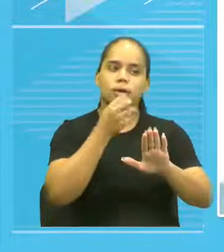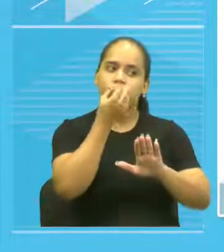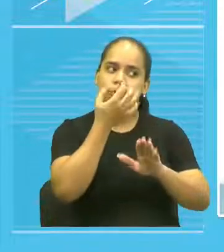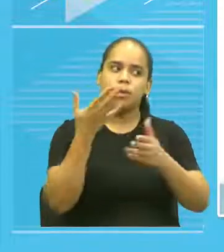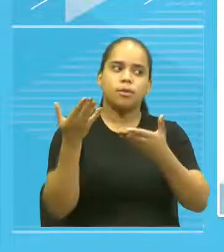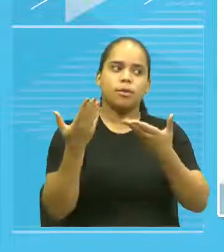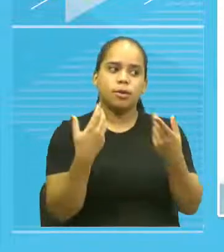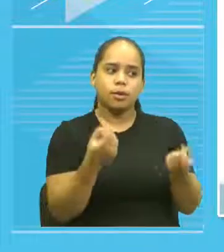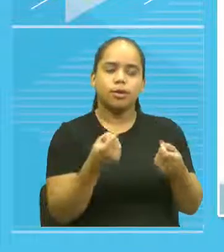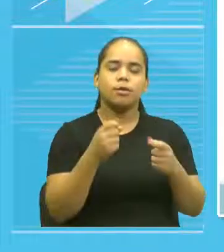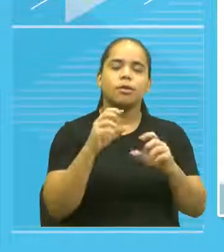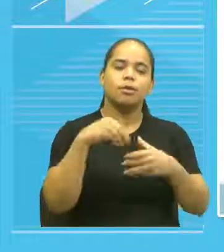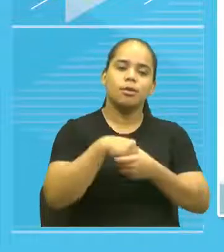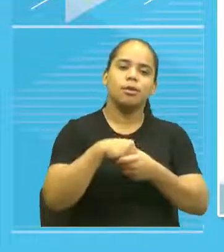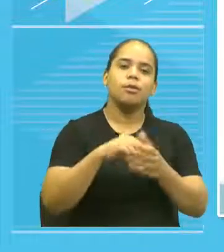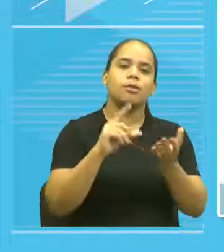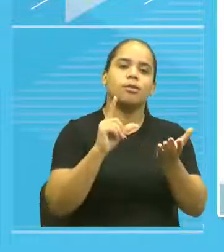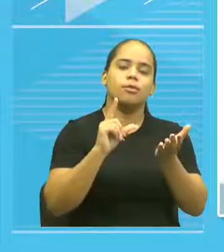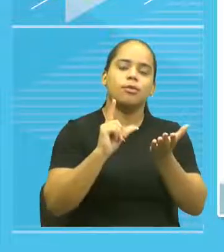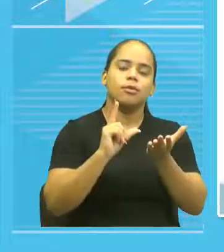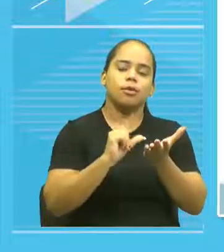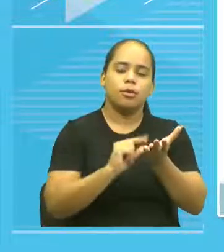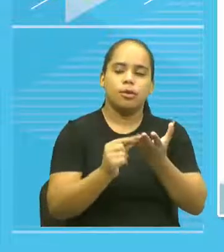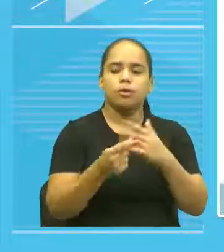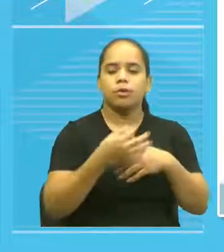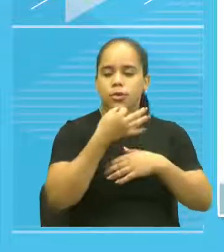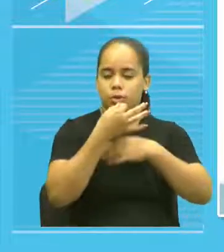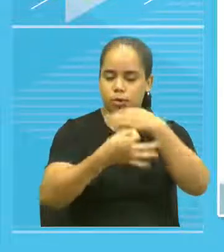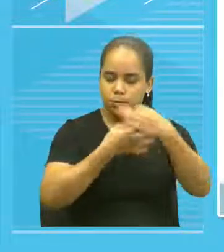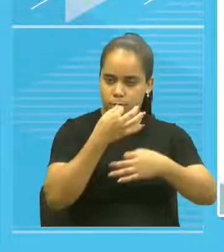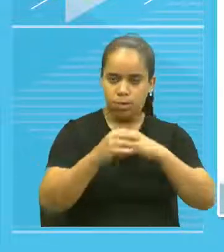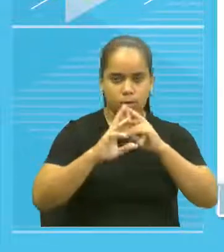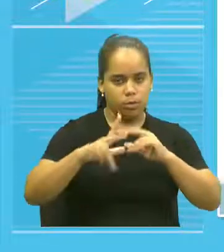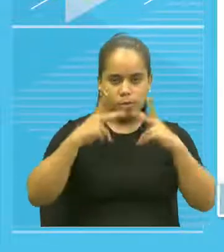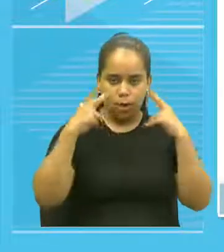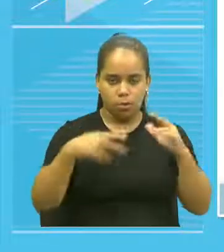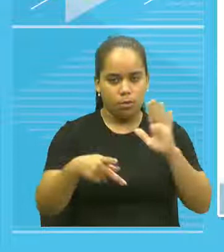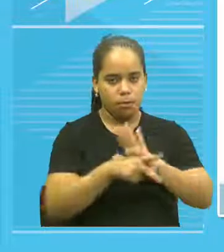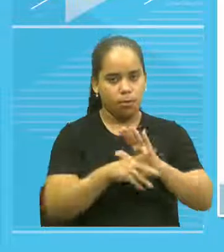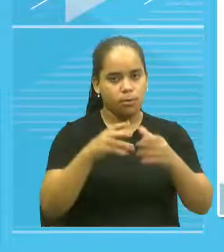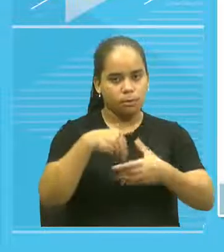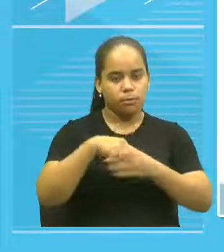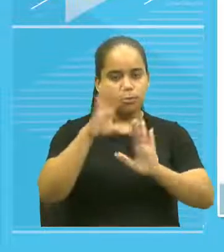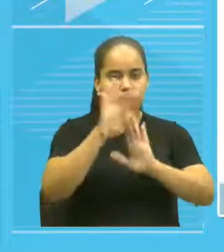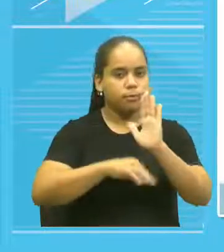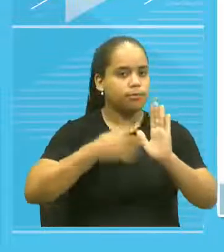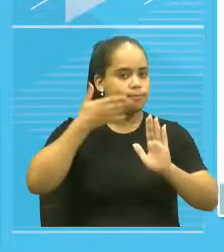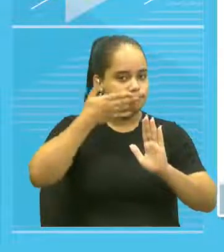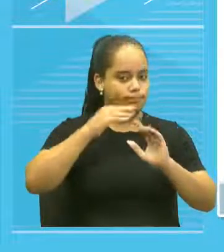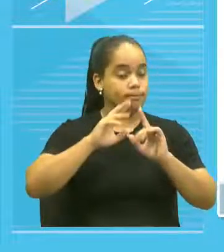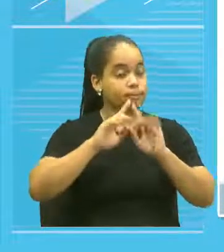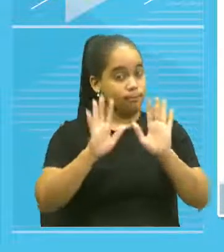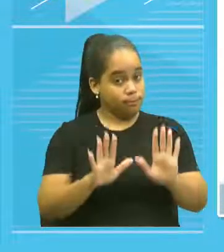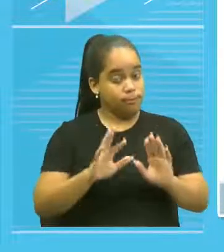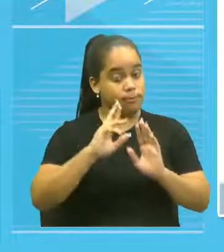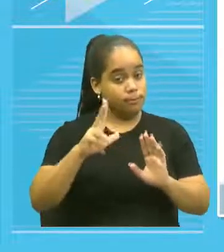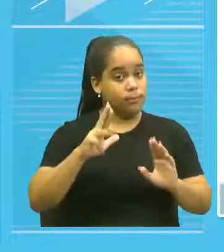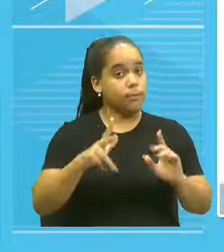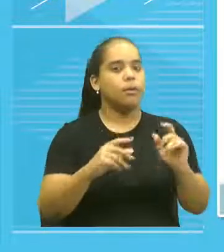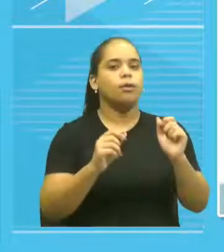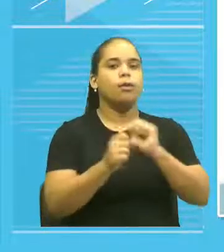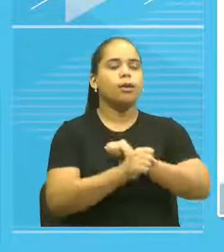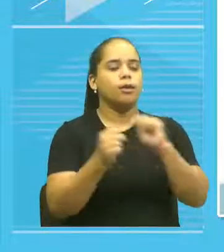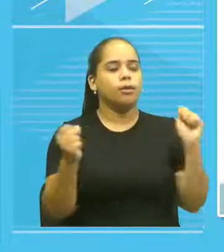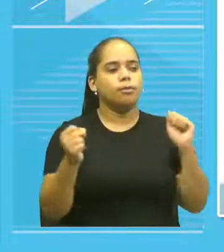bem-vinda em artigos de opinião por exemplo mas não é tão como um texto dissertativo-argumentativo porém não é impossível Além